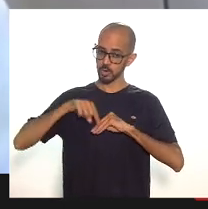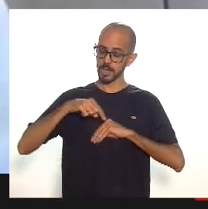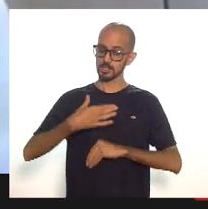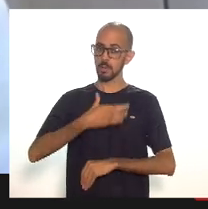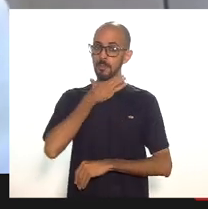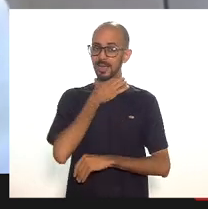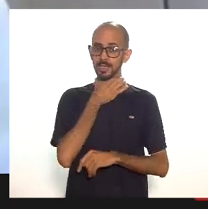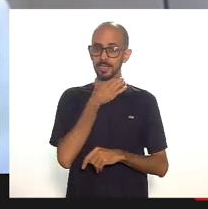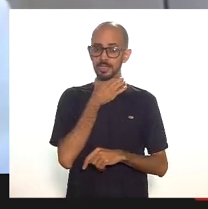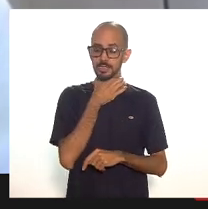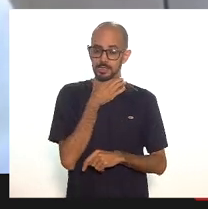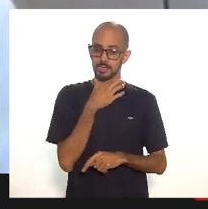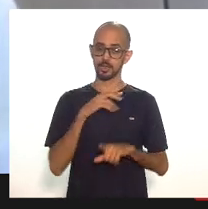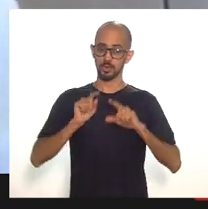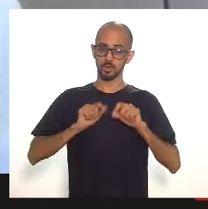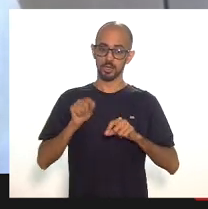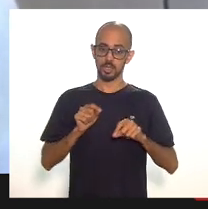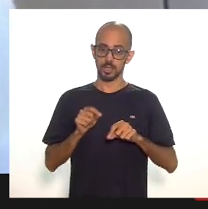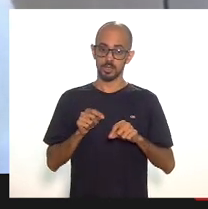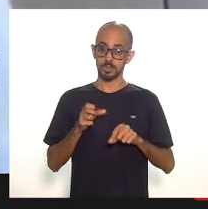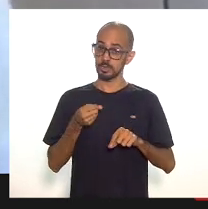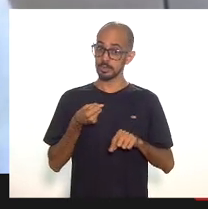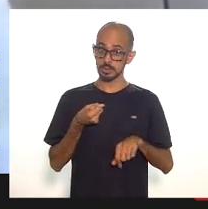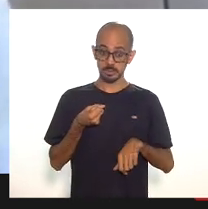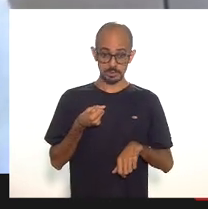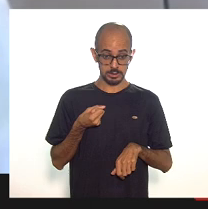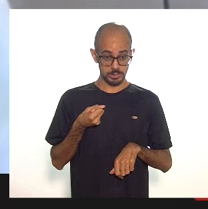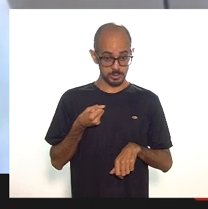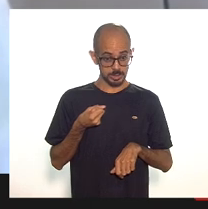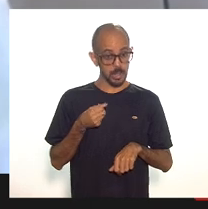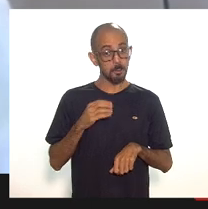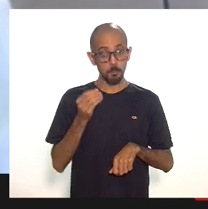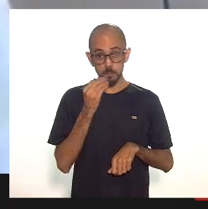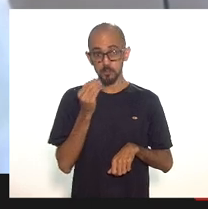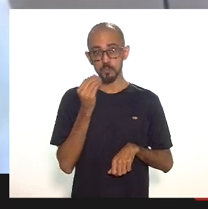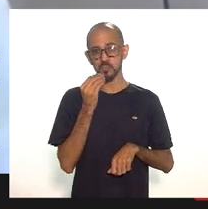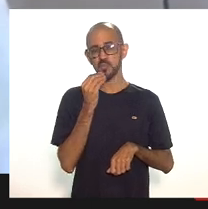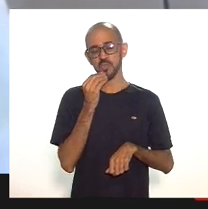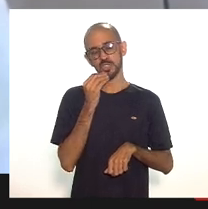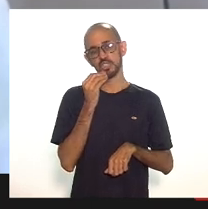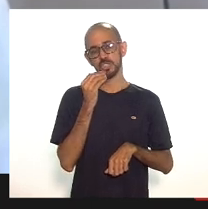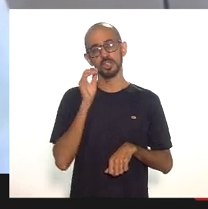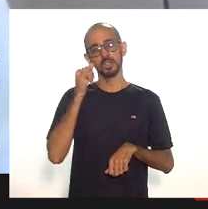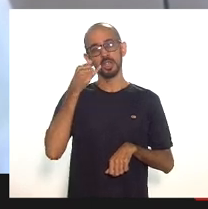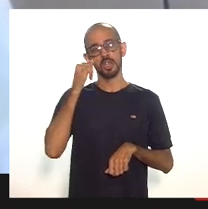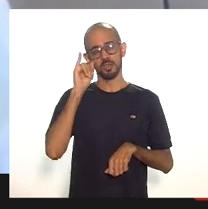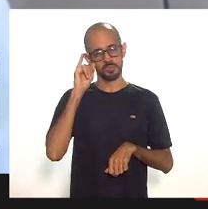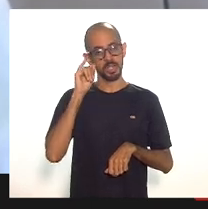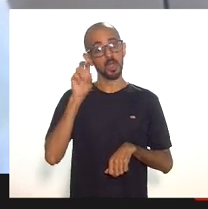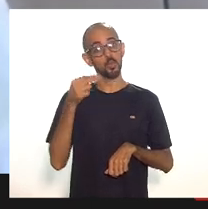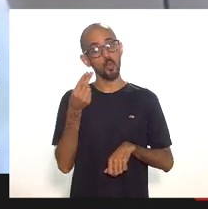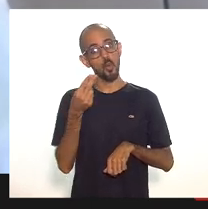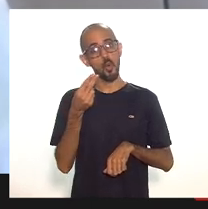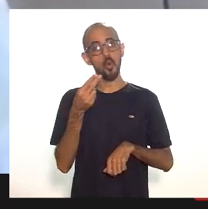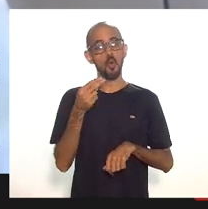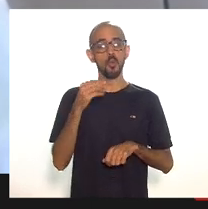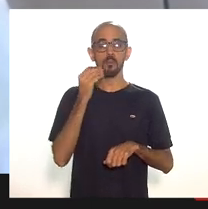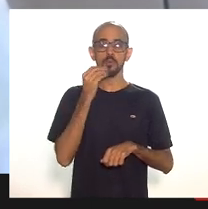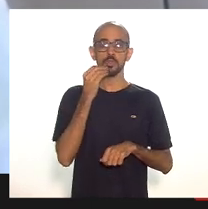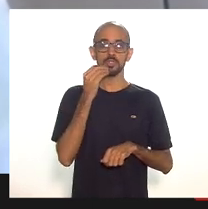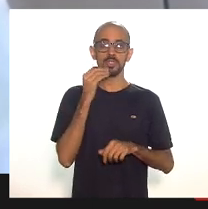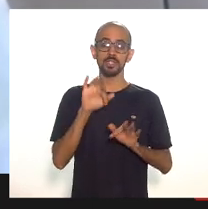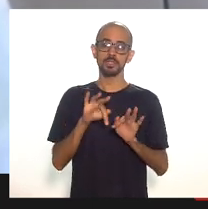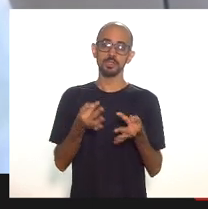que, se não evitada, poderia estar sendo muito minimizada se o Ministério da Saúde tivesse